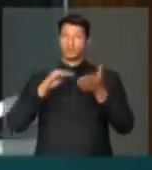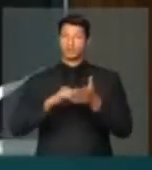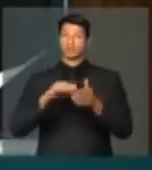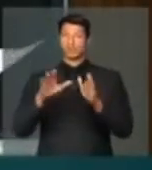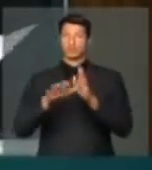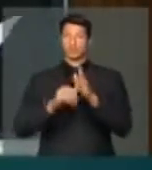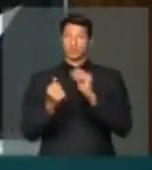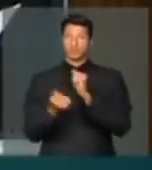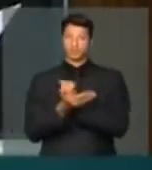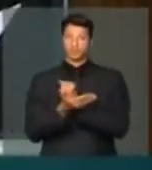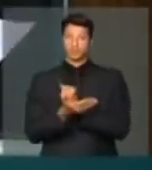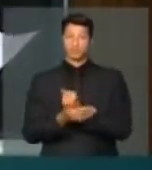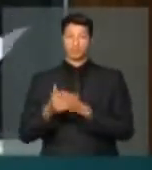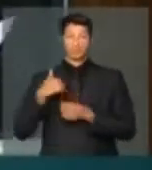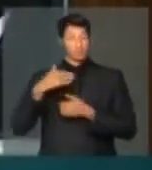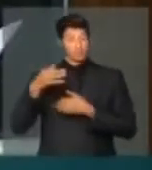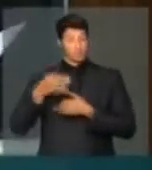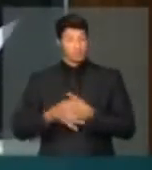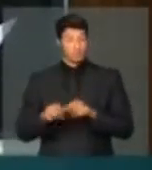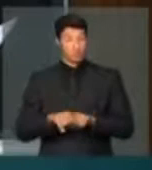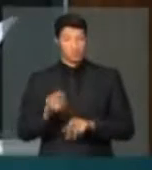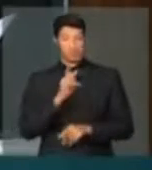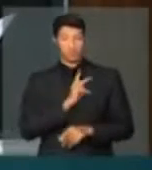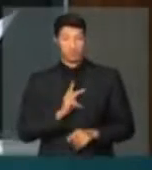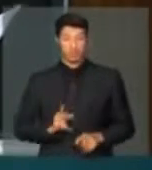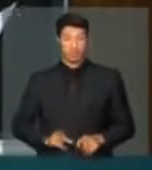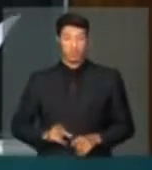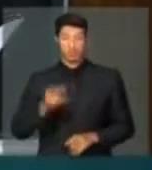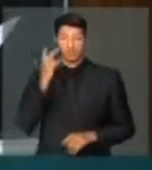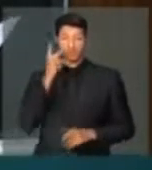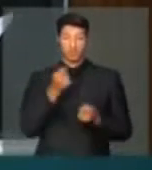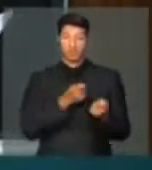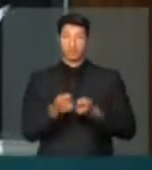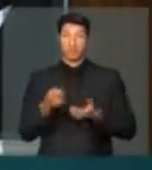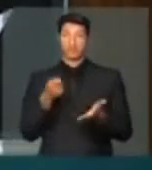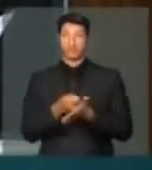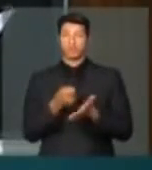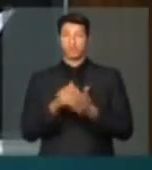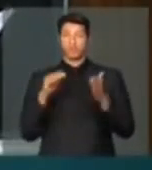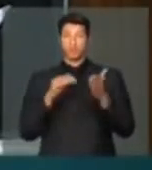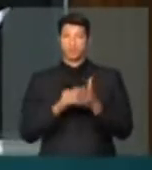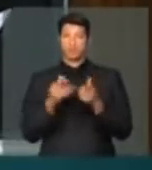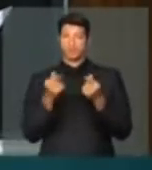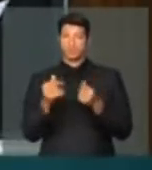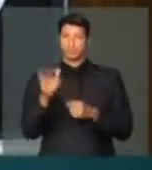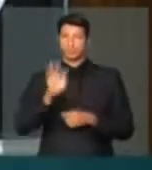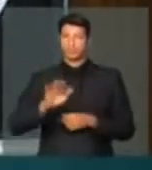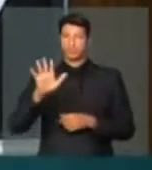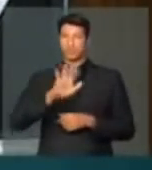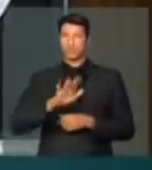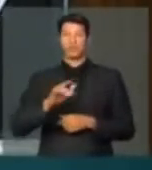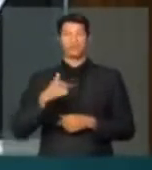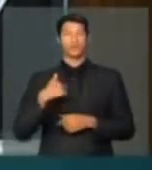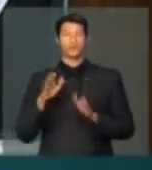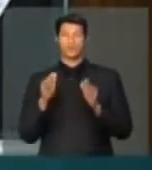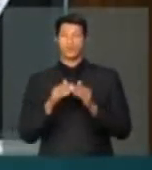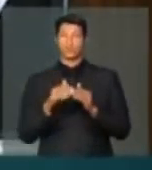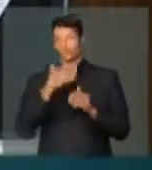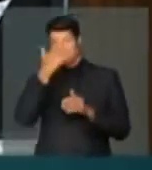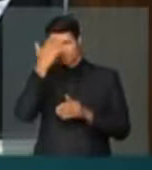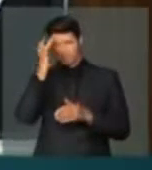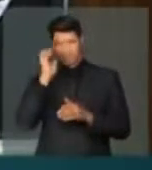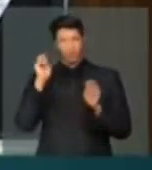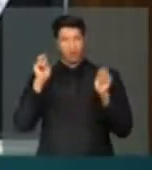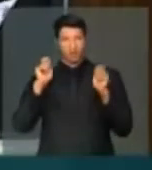à corrupção. Concebida, senhor presidente, para tentar impor limites aos gastos dos entes federados, condicionando-os